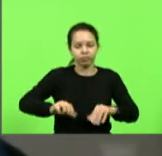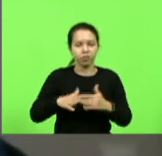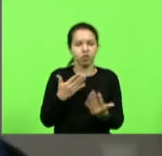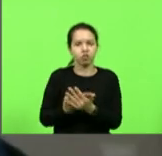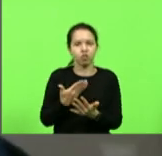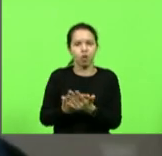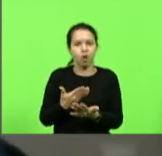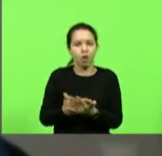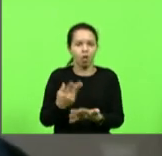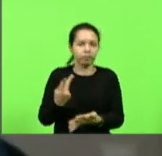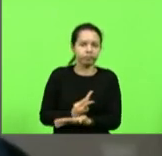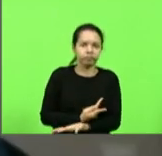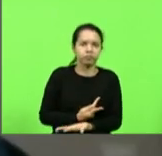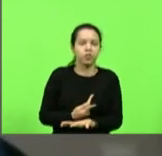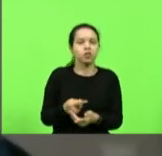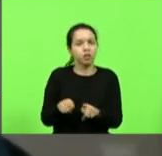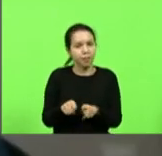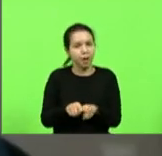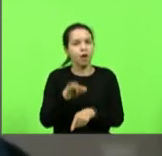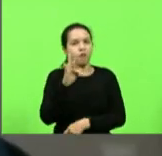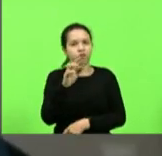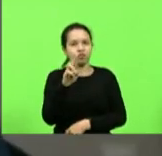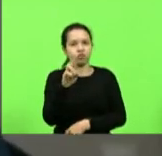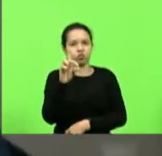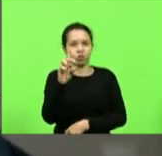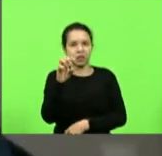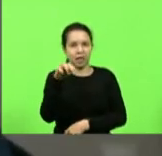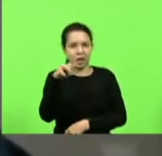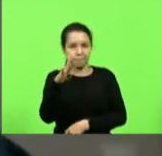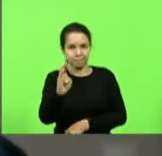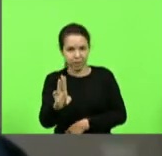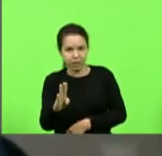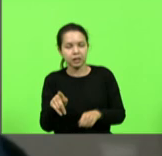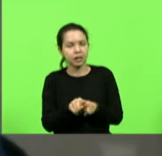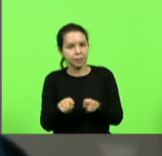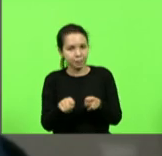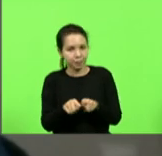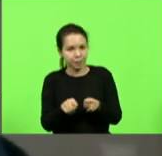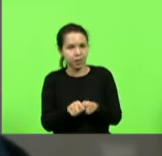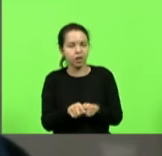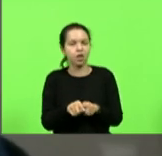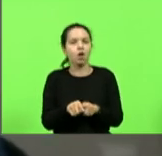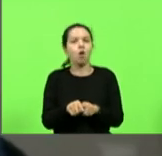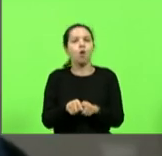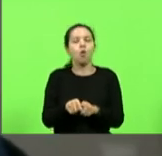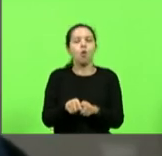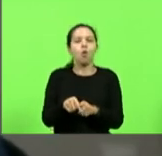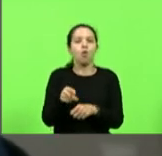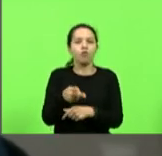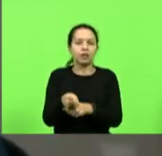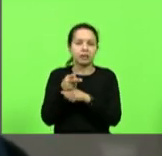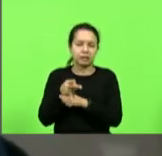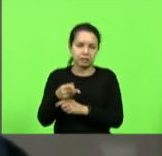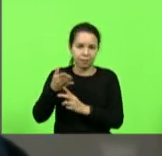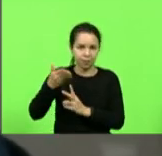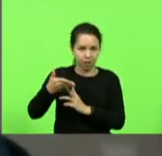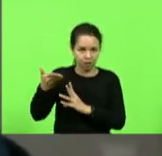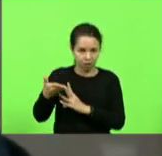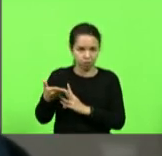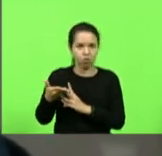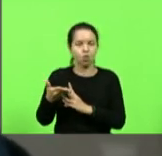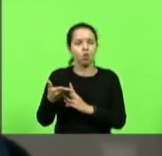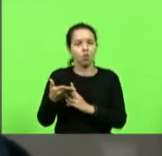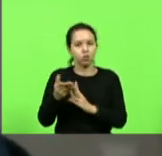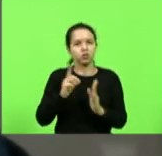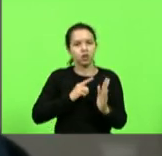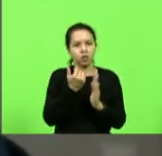do Fundeb, né, que está previsto, então, o financiamento, inclusive o próprio manual que regulamenta o Fundeb, ele prevê, então,